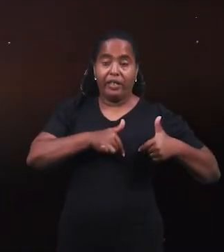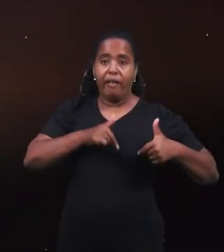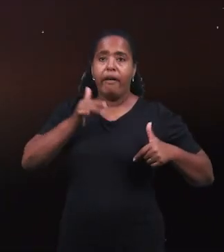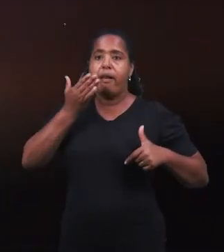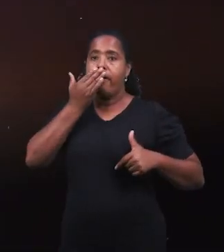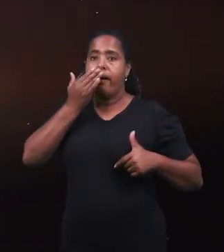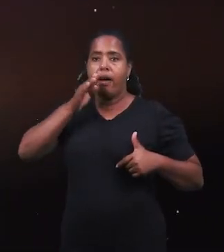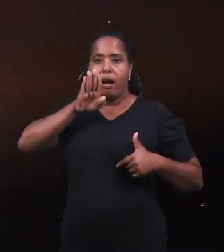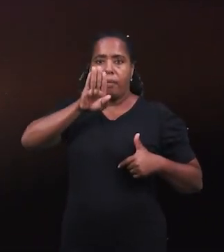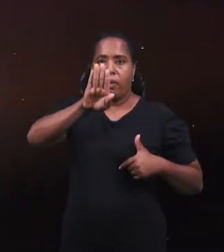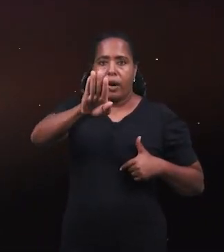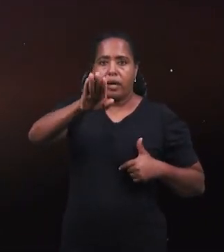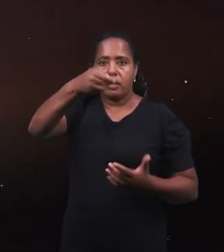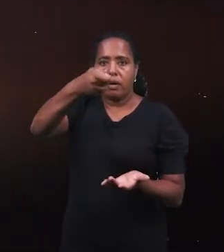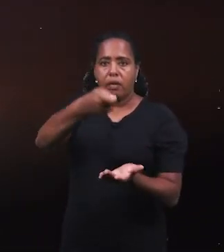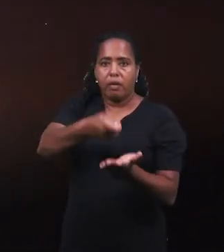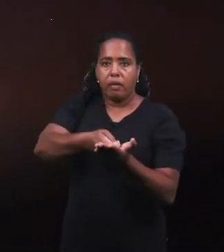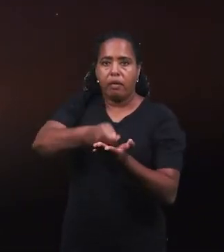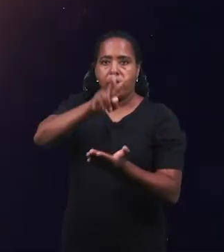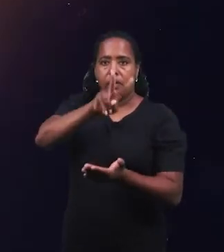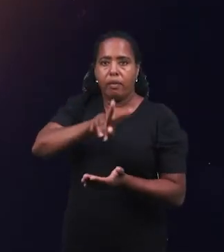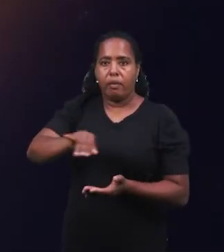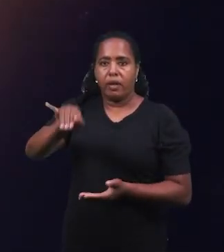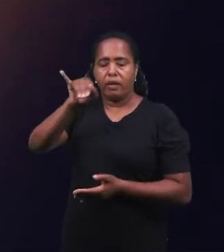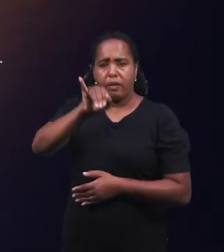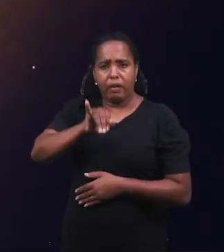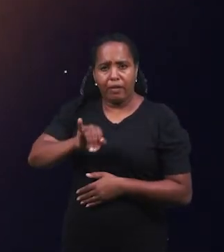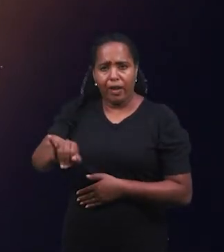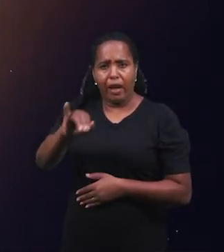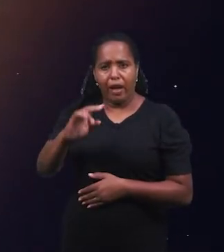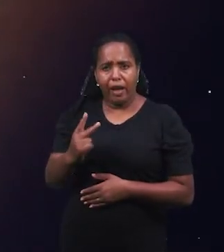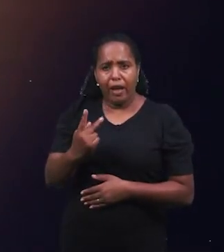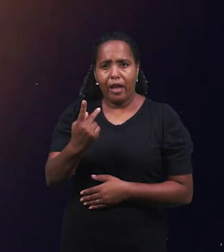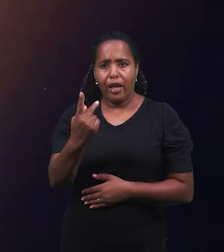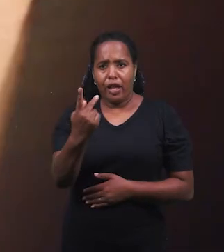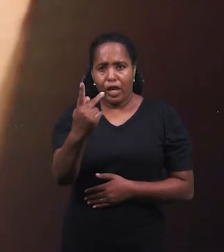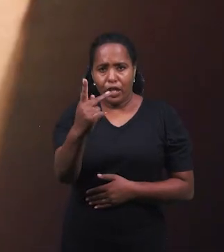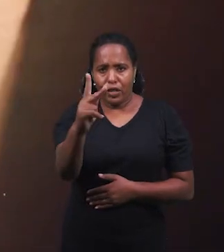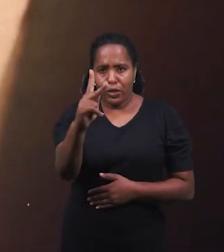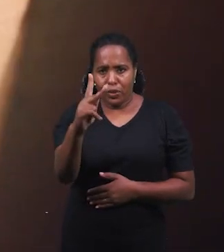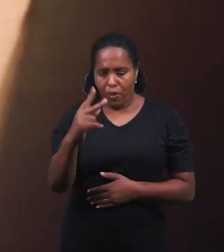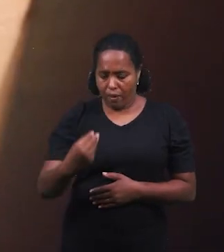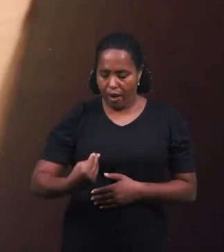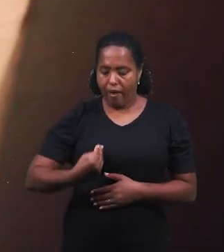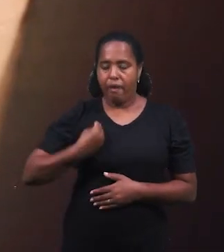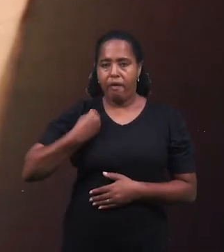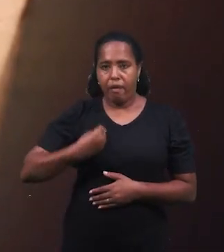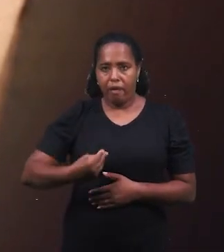entrarei, cumprirei minha promessa.